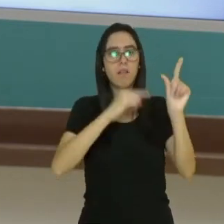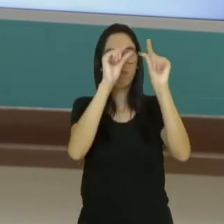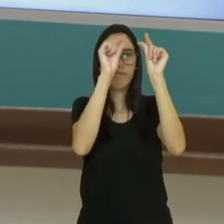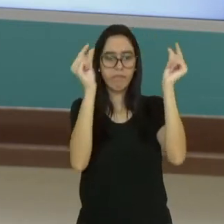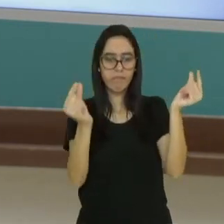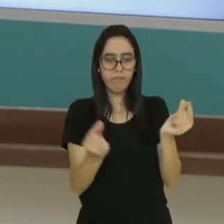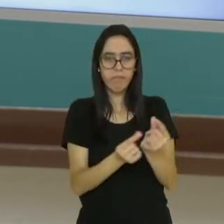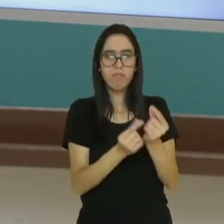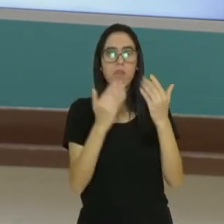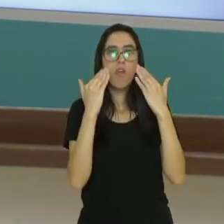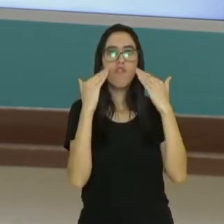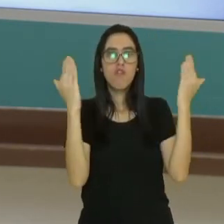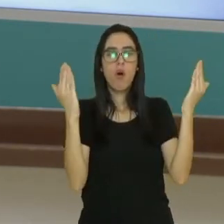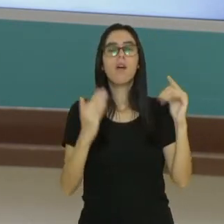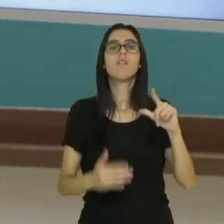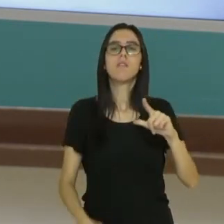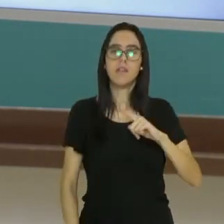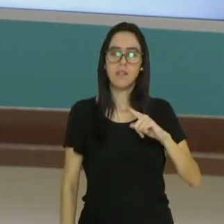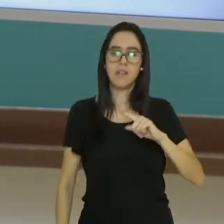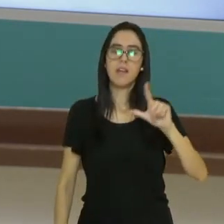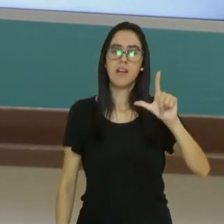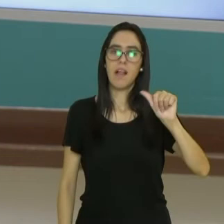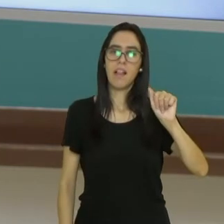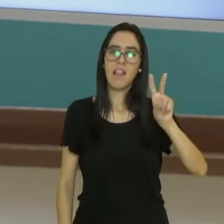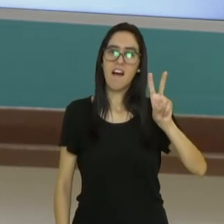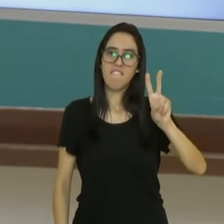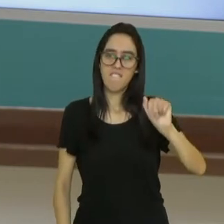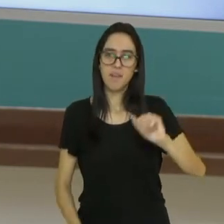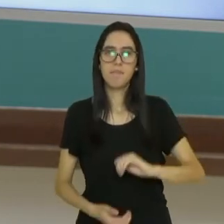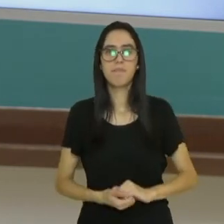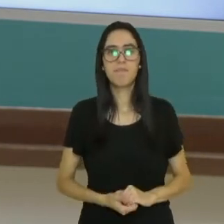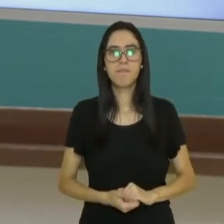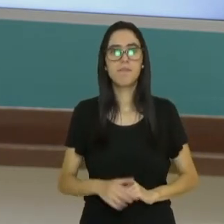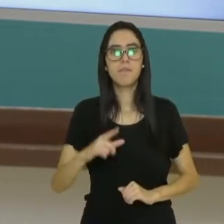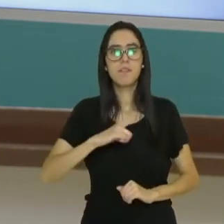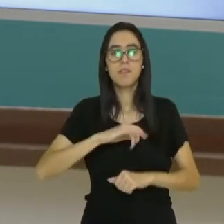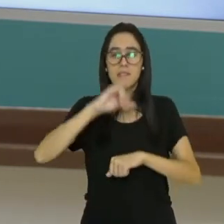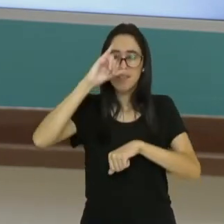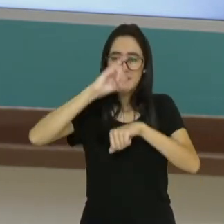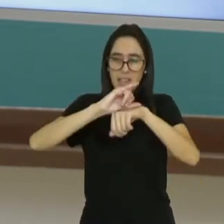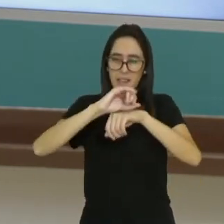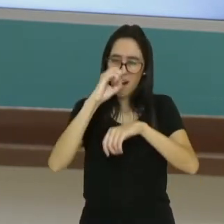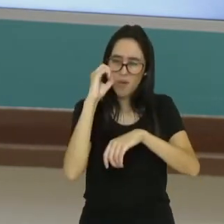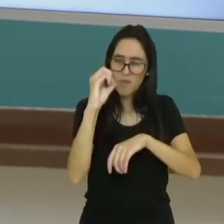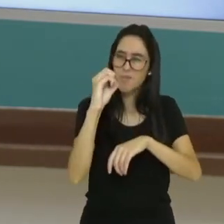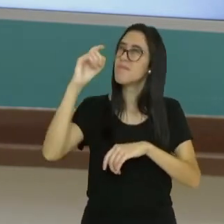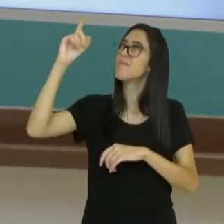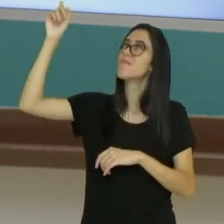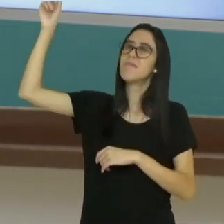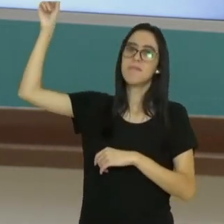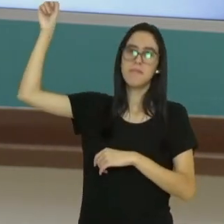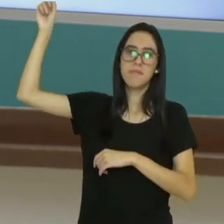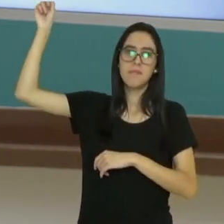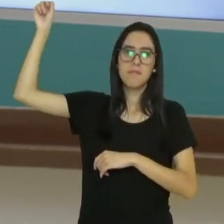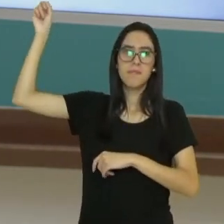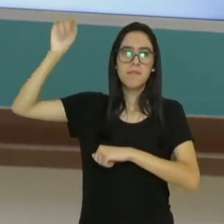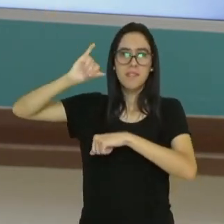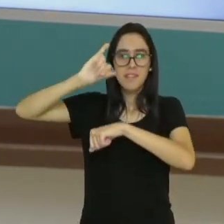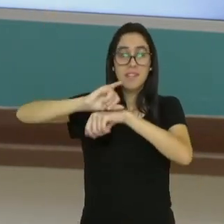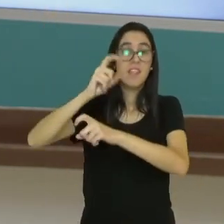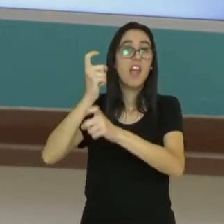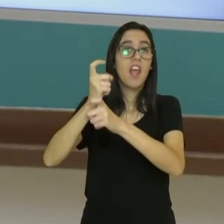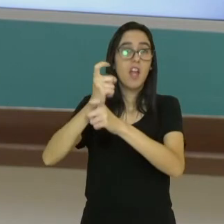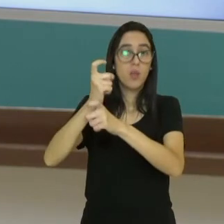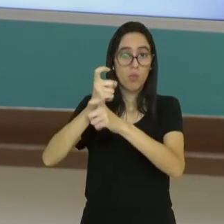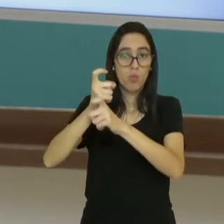mais próximas, vamos dizer assim, da superfície. Nessa parte bem central aqui do interior da Terra é sólido.